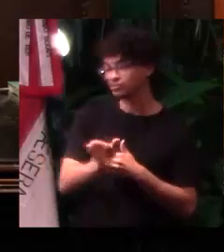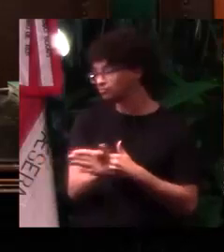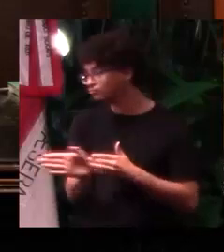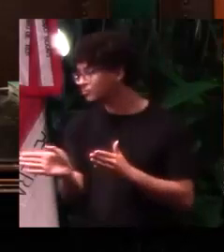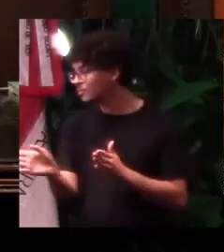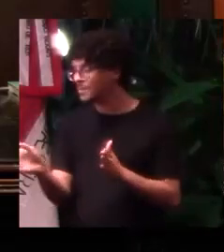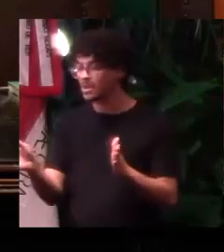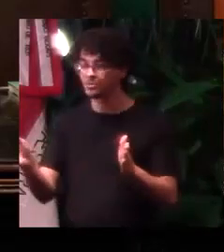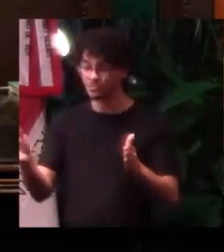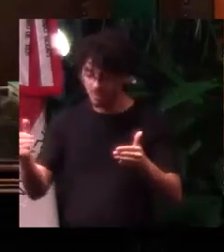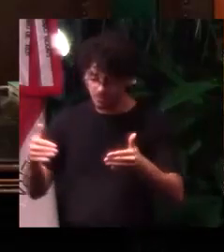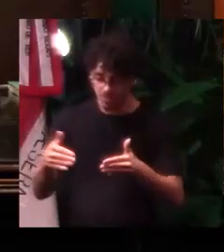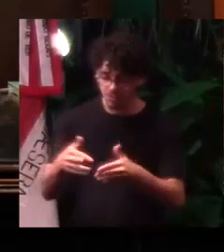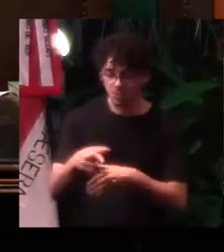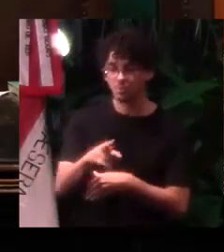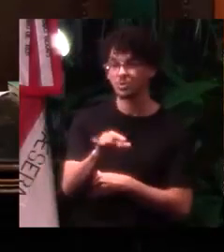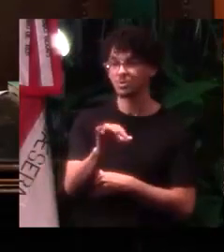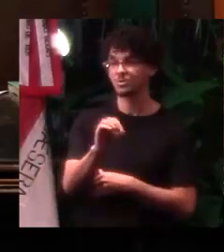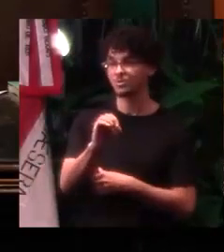adentro, o rio.